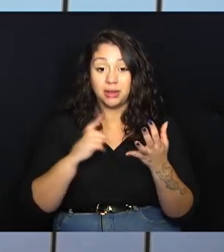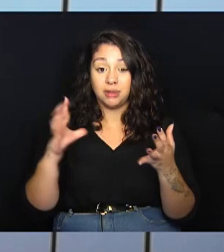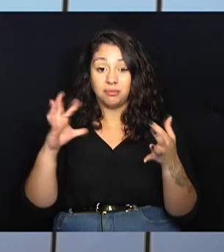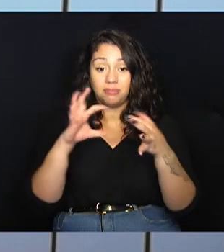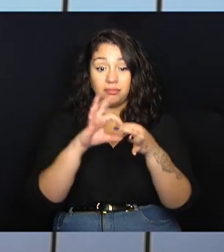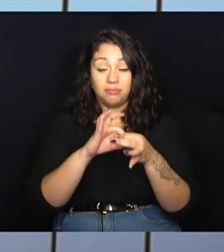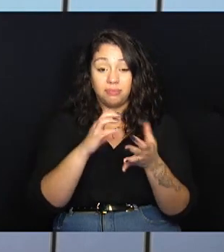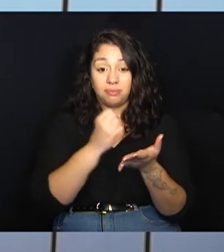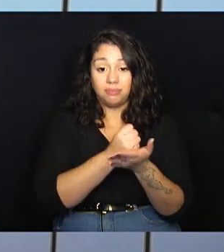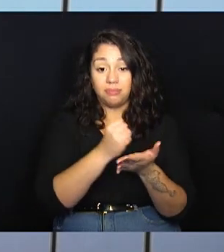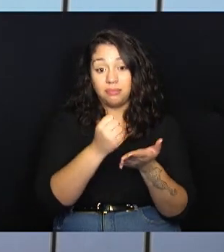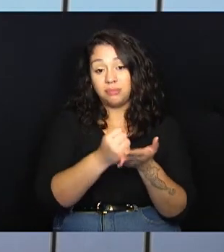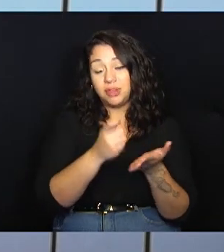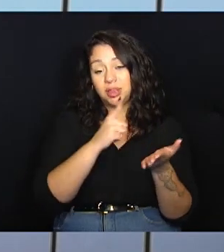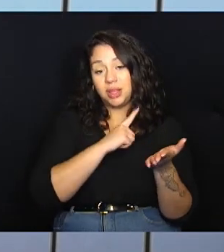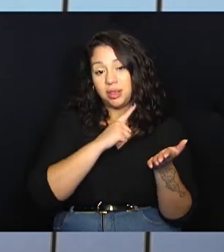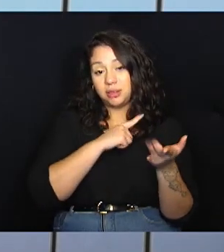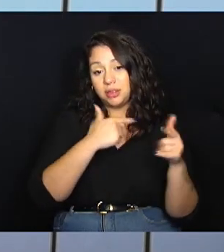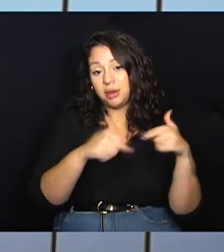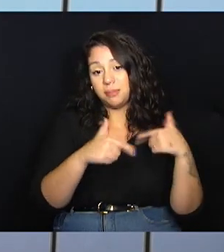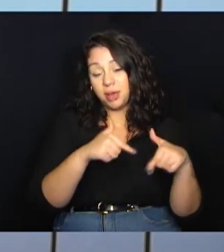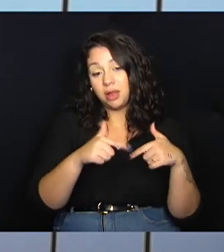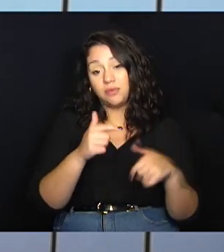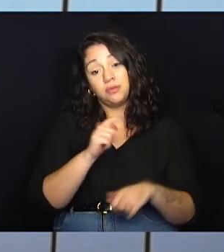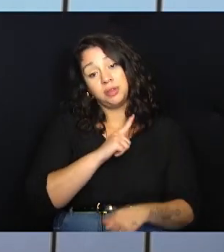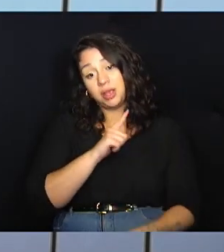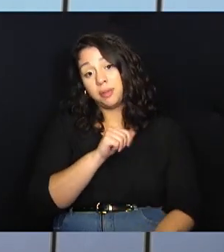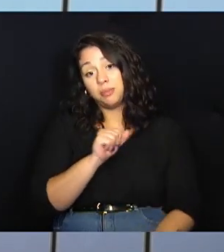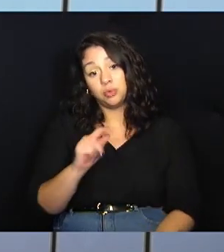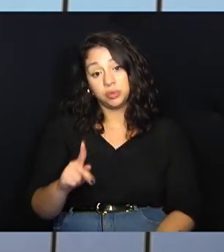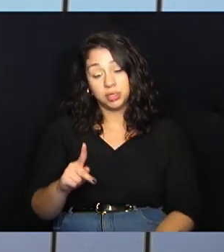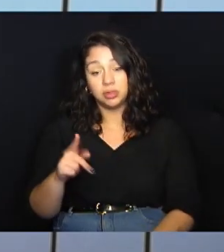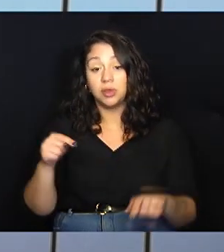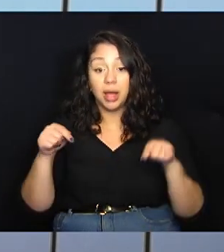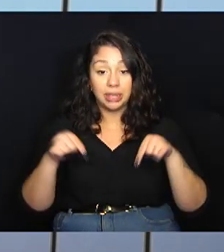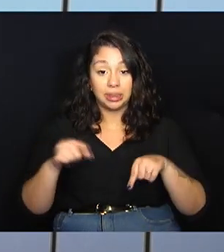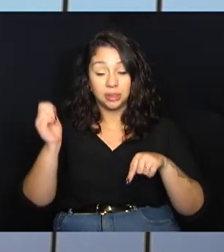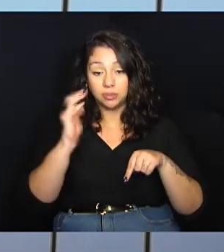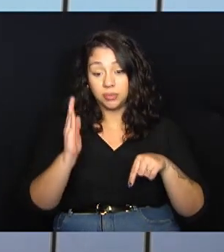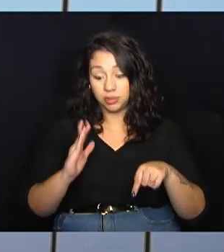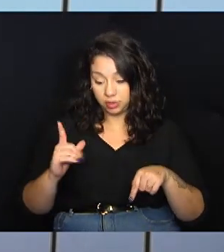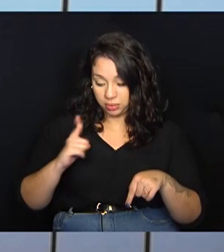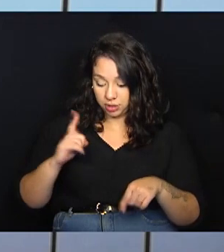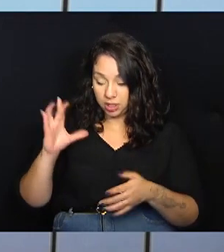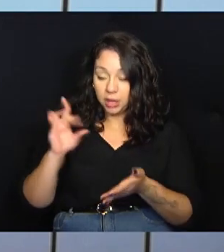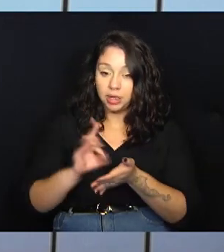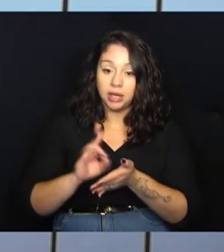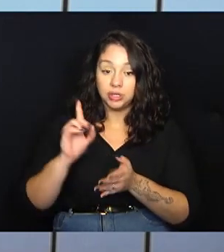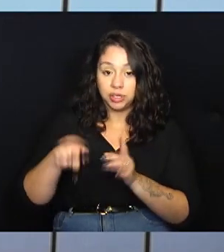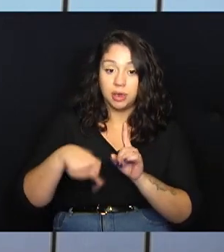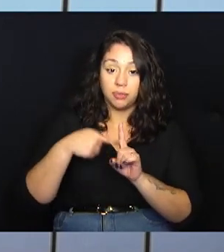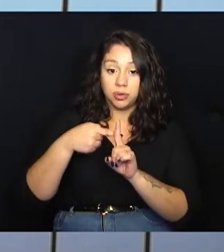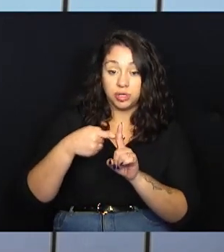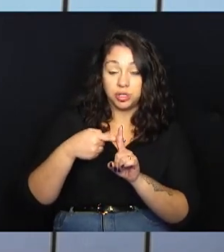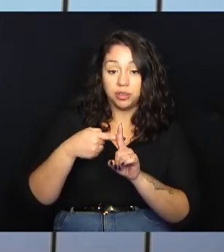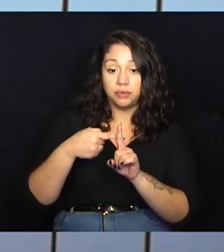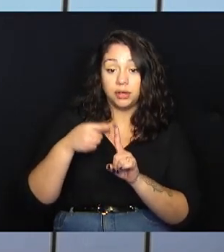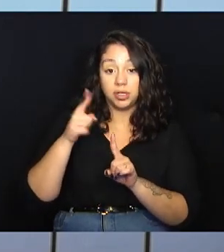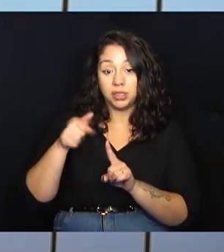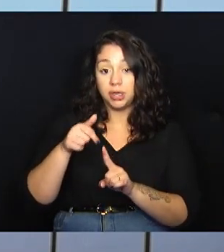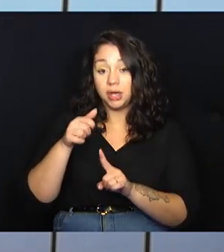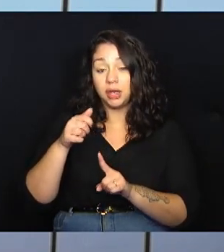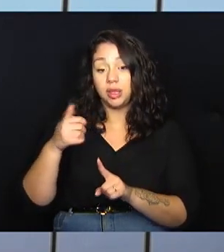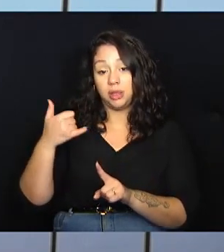vão se aposentar. Nós, hoje no Brasil, estamos com uma realidade que é positiva de um lado, que é o envelhecimento